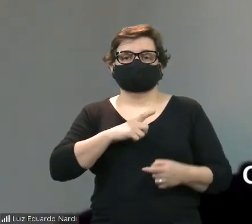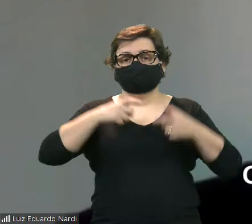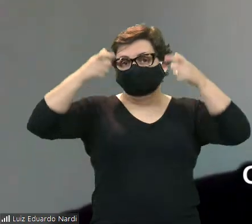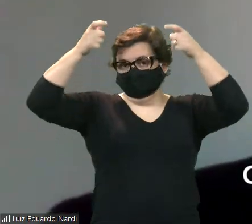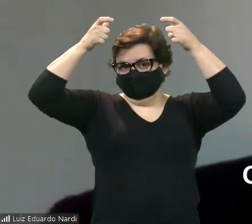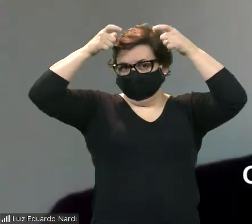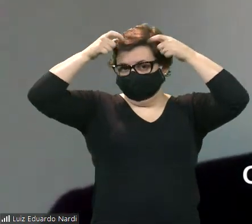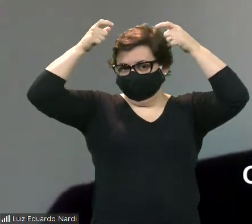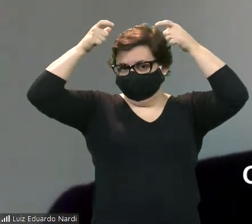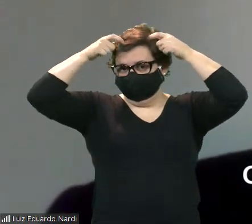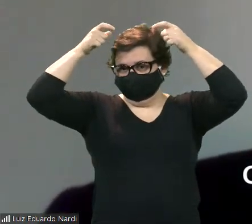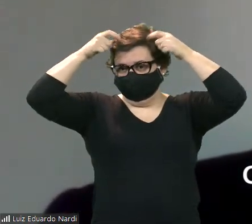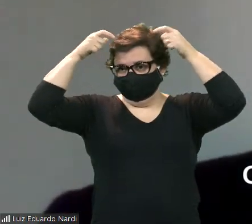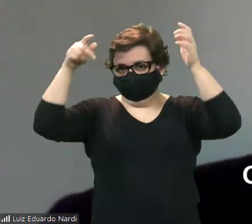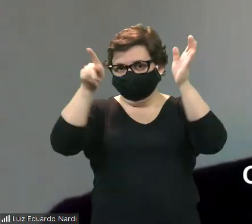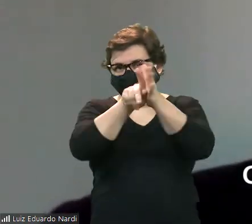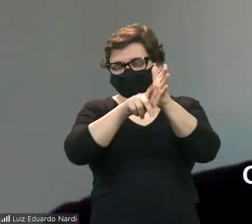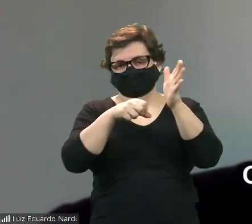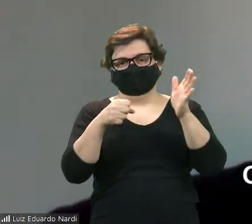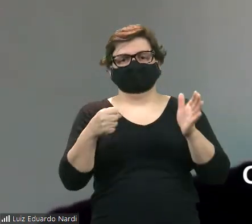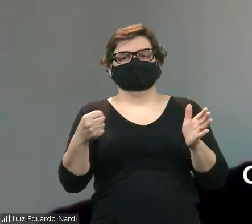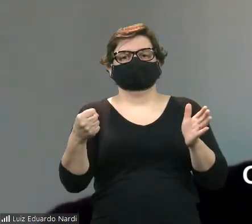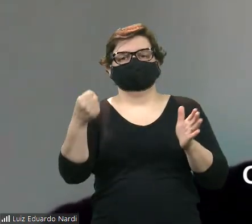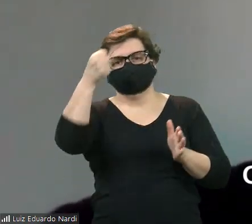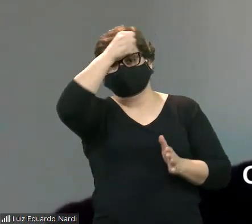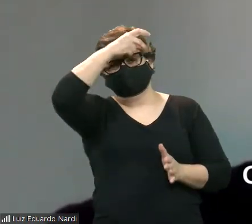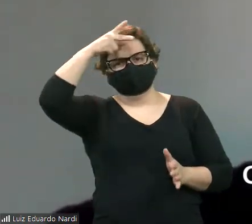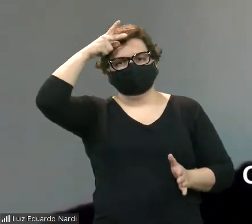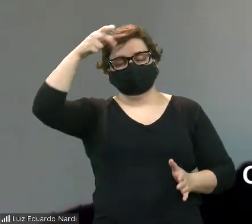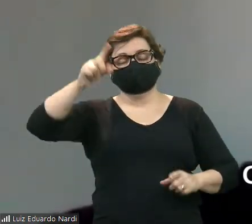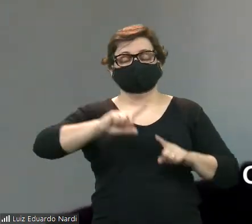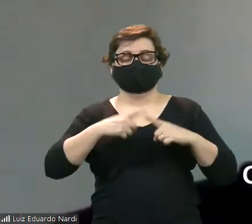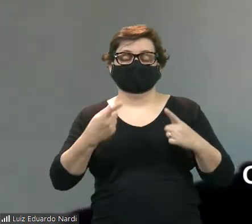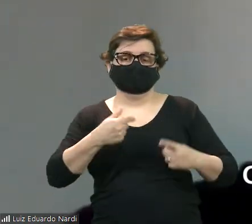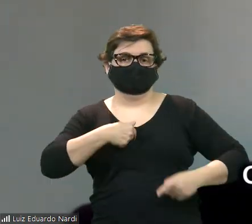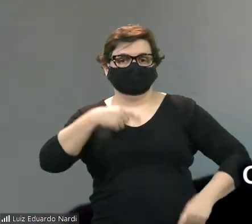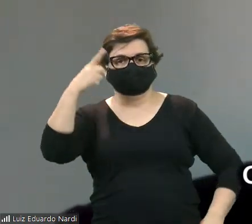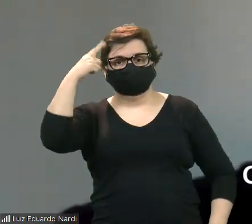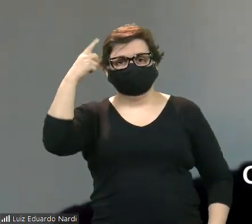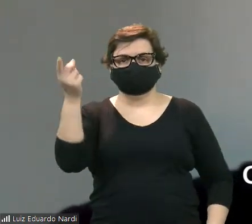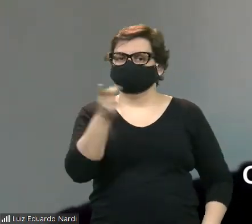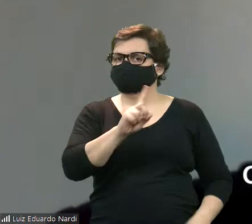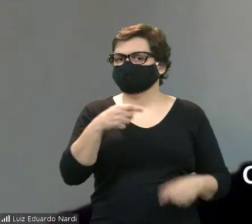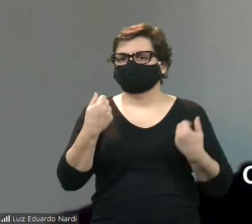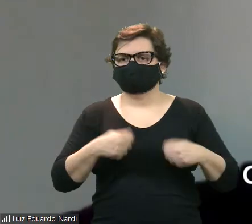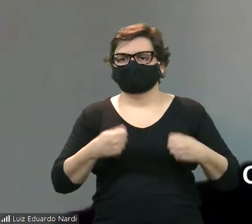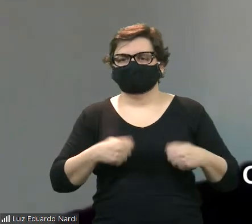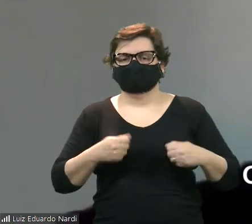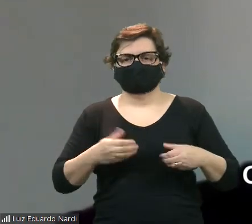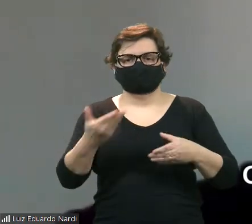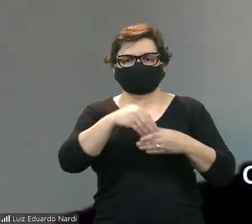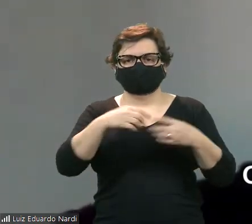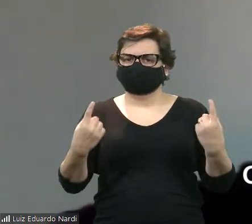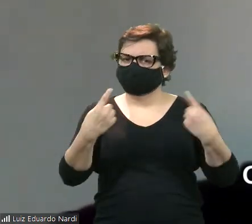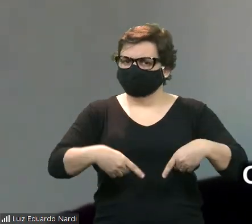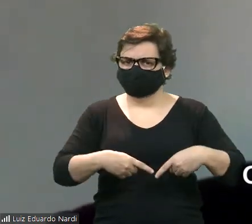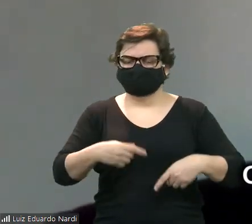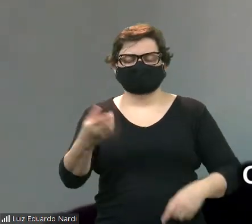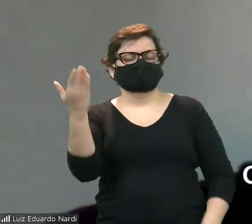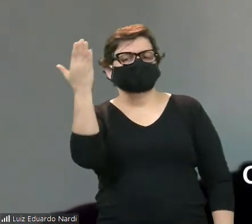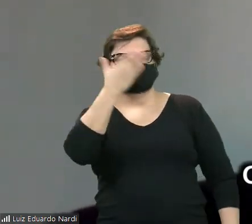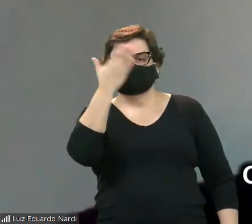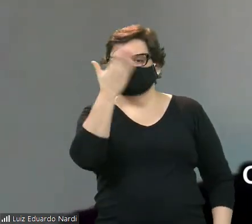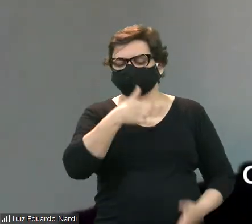tem, mas eu acho absolutamente desnecessário, vou votar contra, não vejo